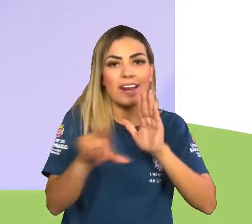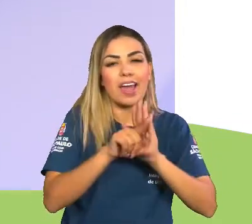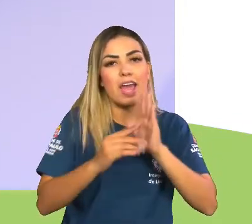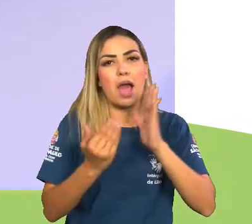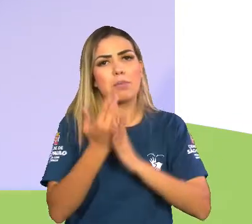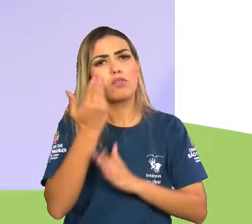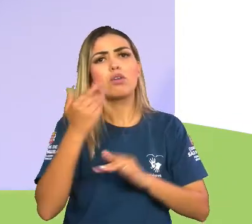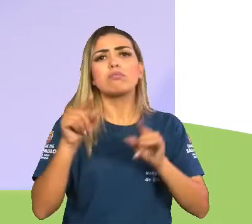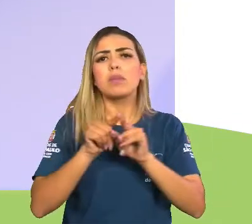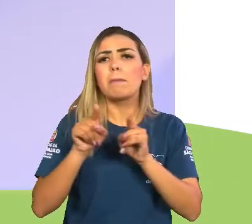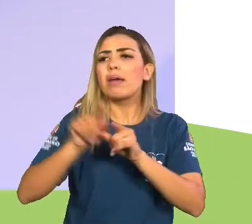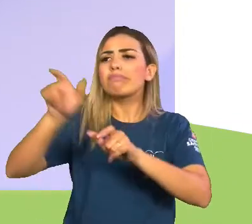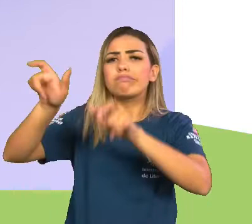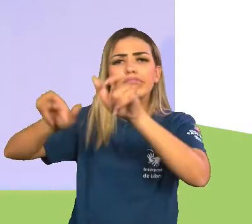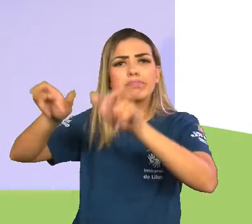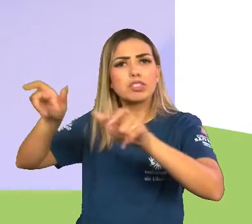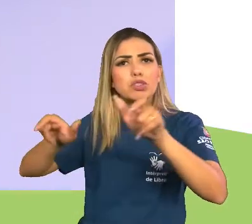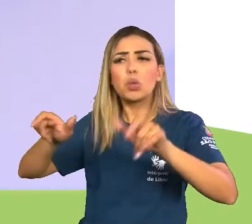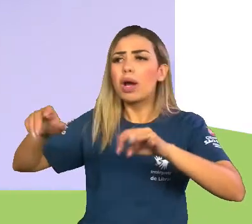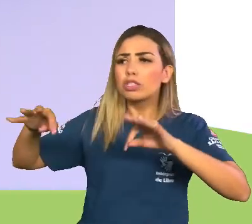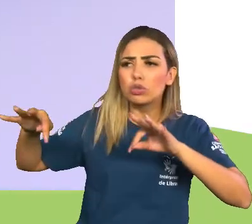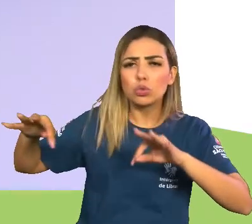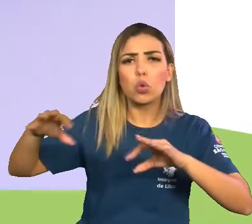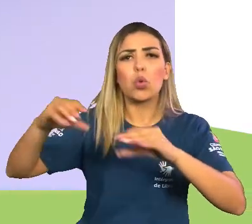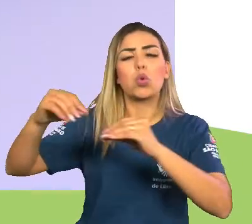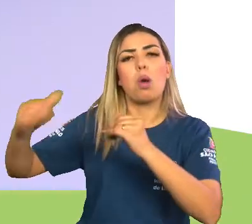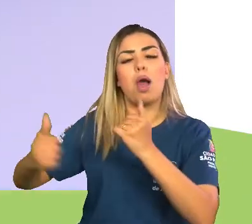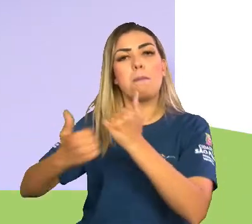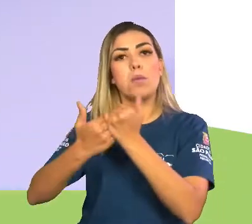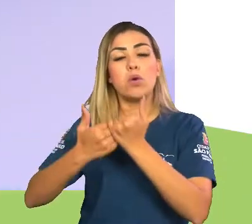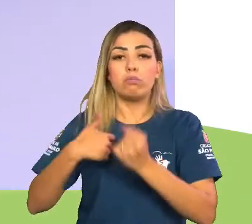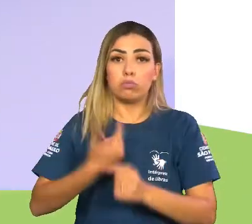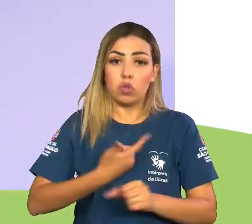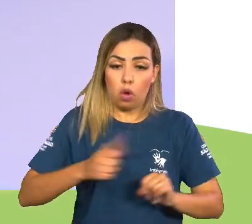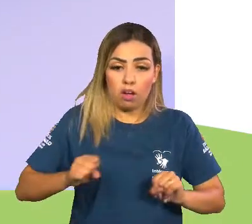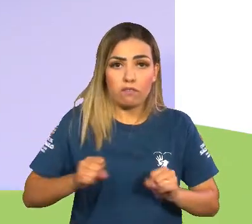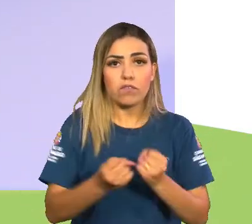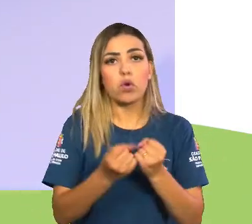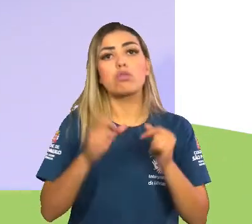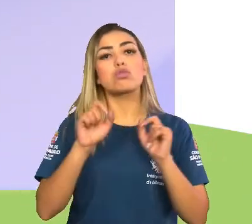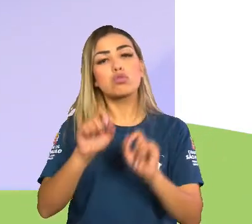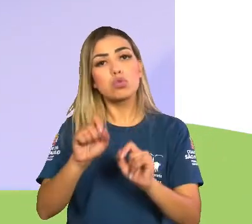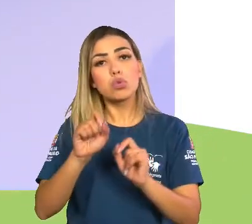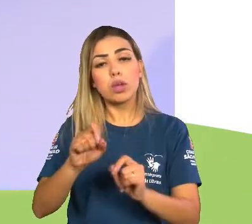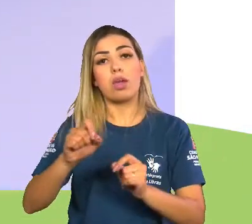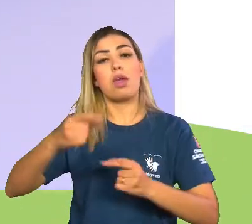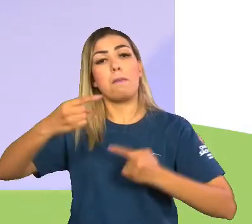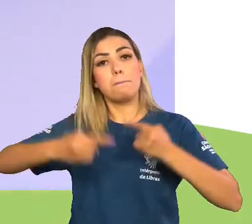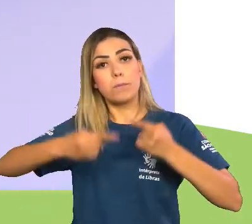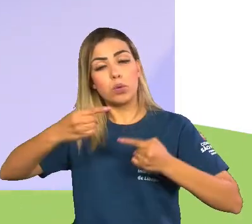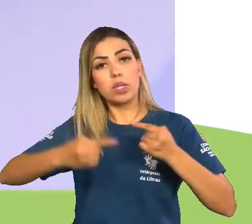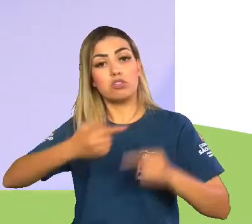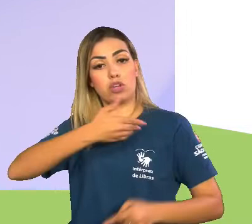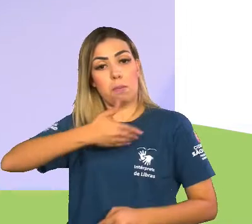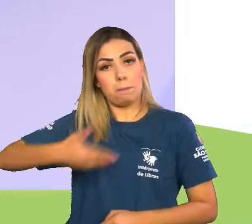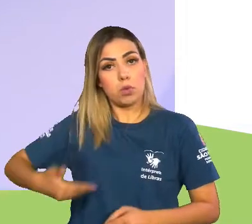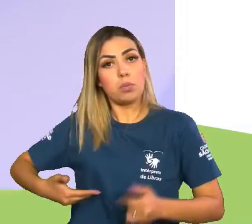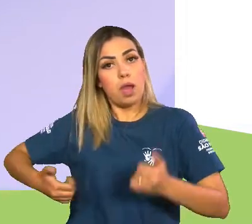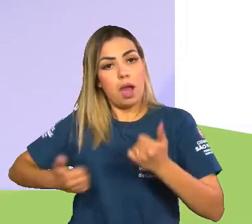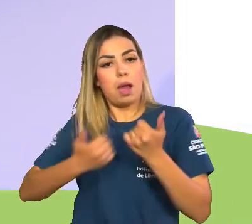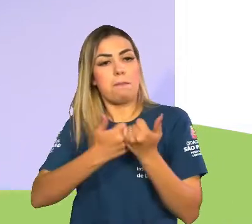todas as pessoas relacionadas ao tema, no esforço de buscar políticas públicas de apoio aos